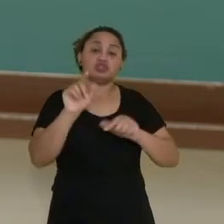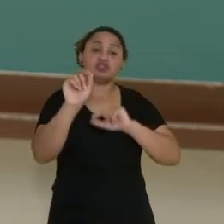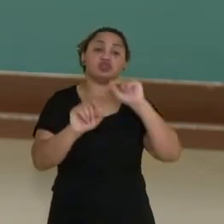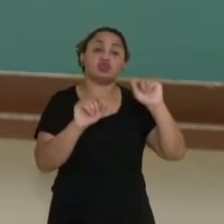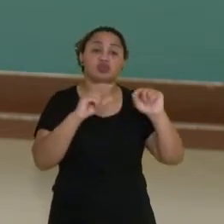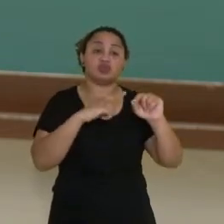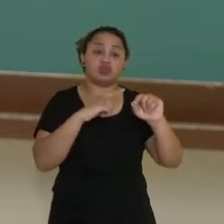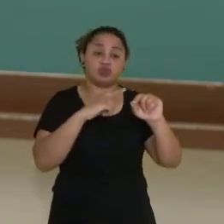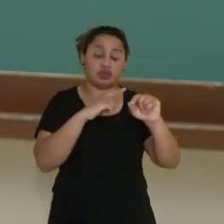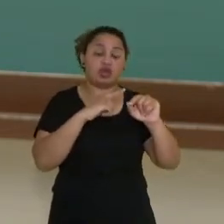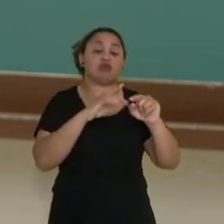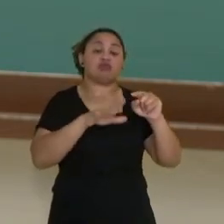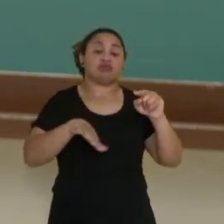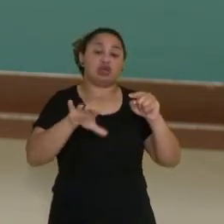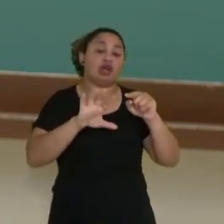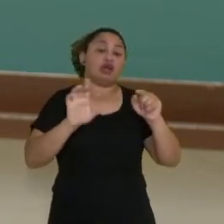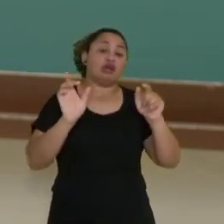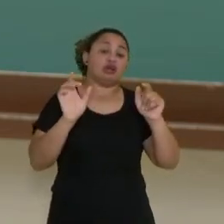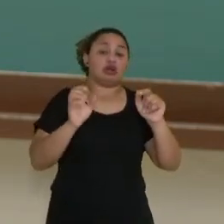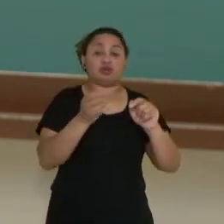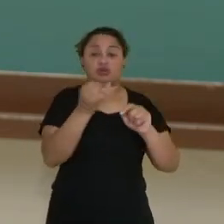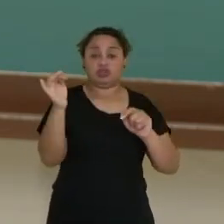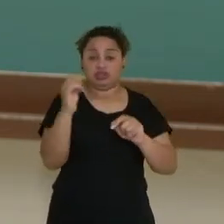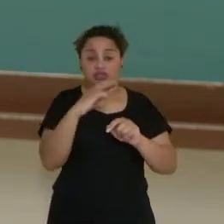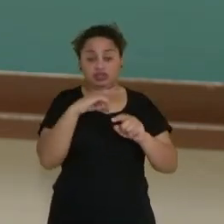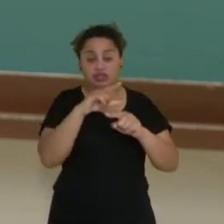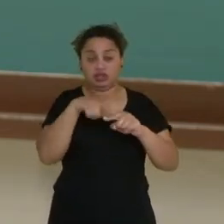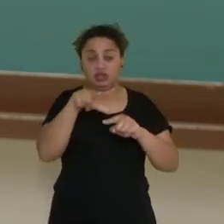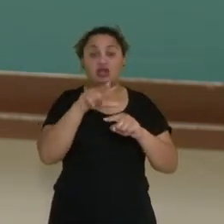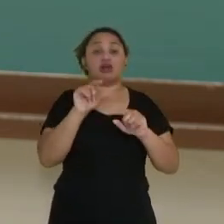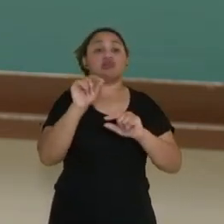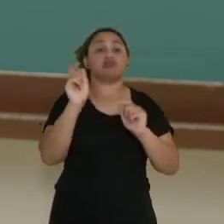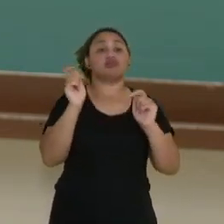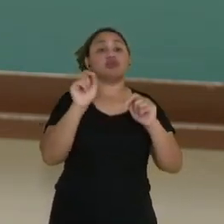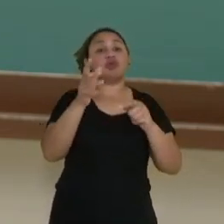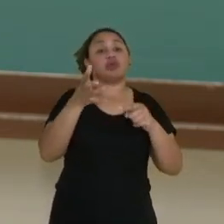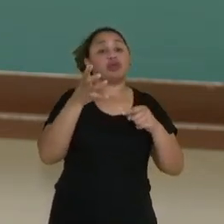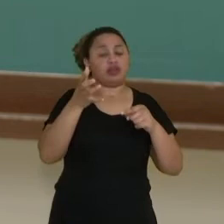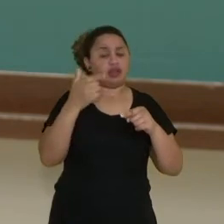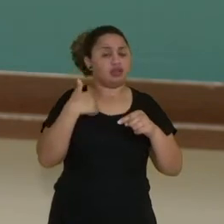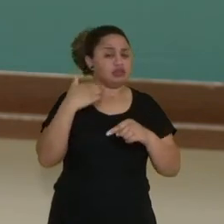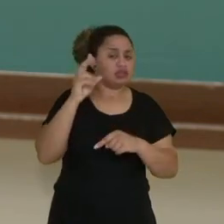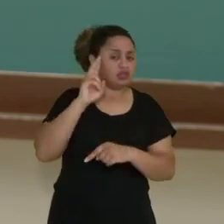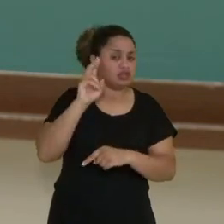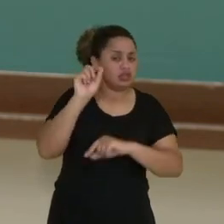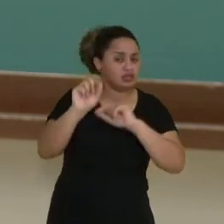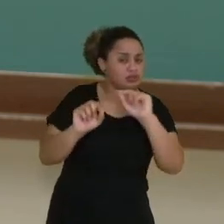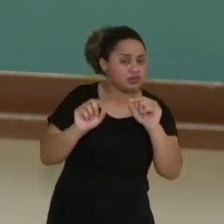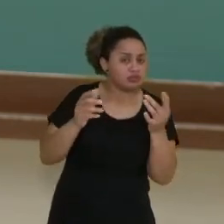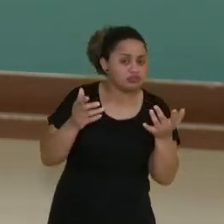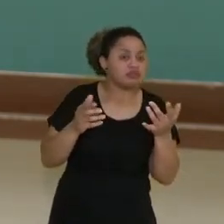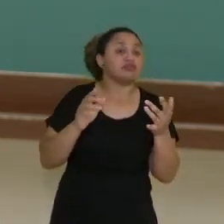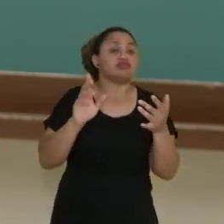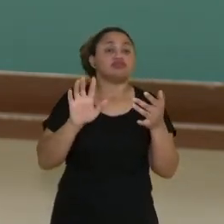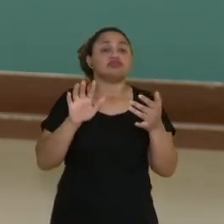evento dividido pelo espaço amostral. Lembra o que é o evento? Eventos